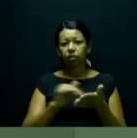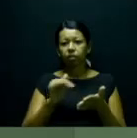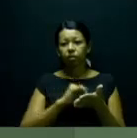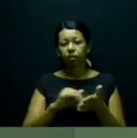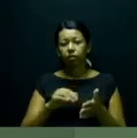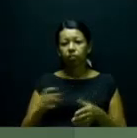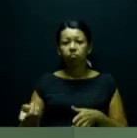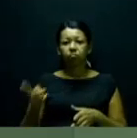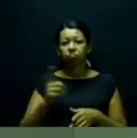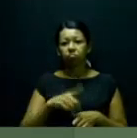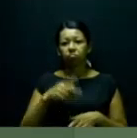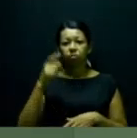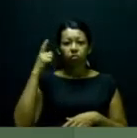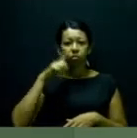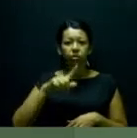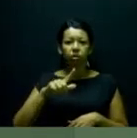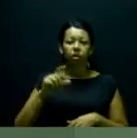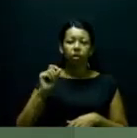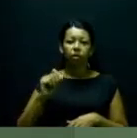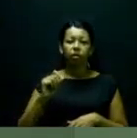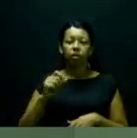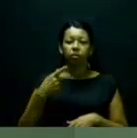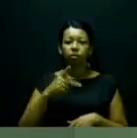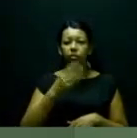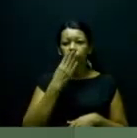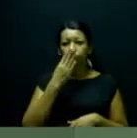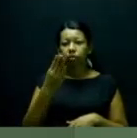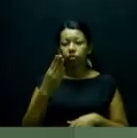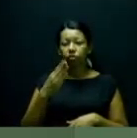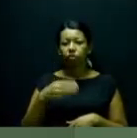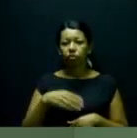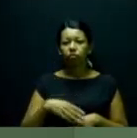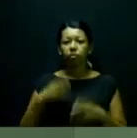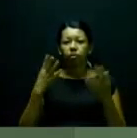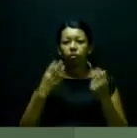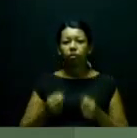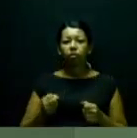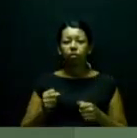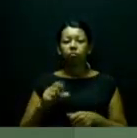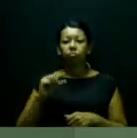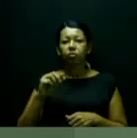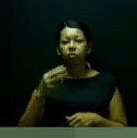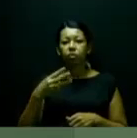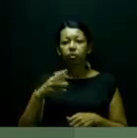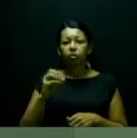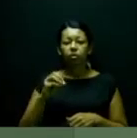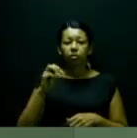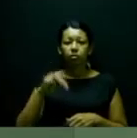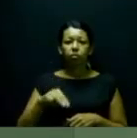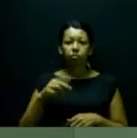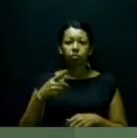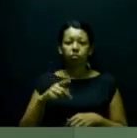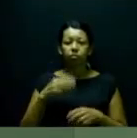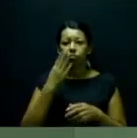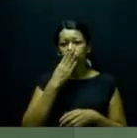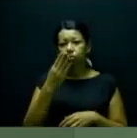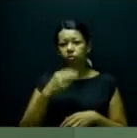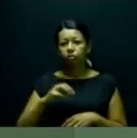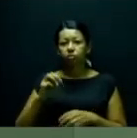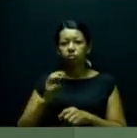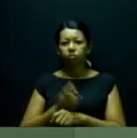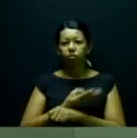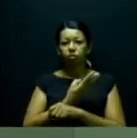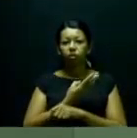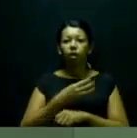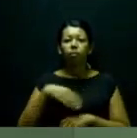enquanto o membro do primeiro escalão consegue ter seu pedido atendido em menos de 30 minutos através de solicitação no WhatsApp.